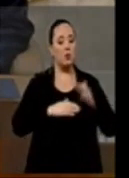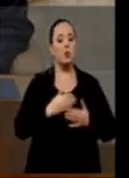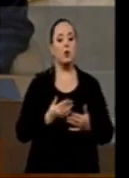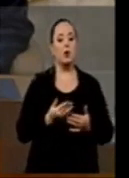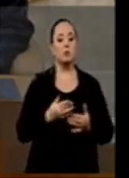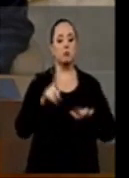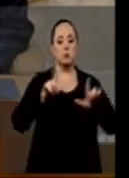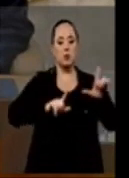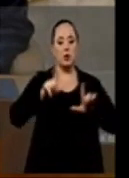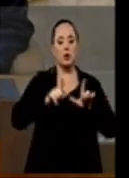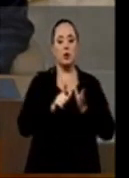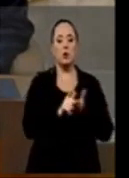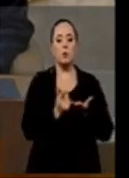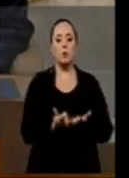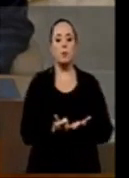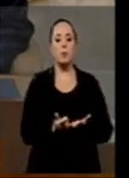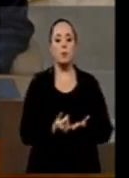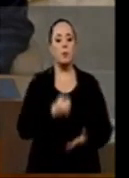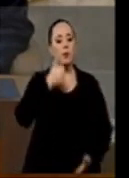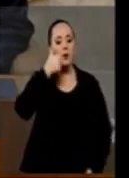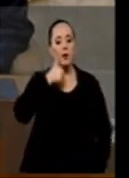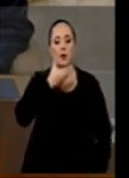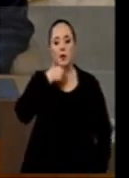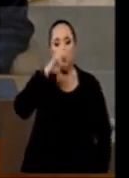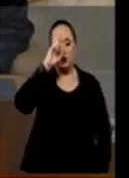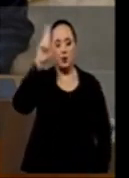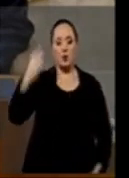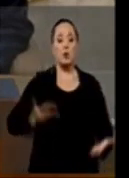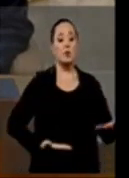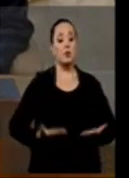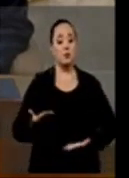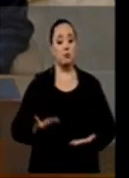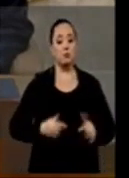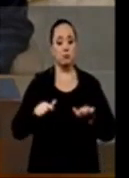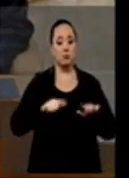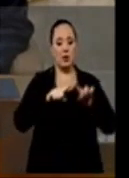imprensa senhoras e senhores servidores